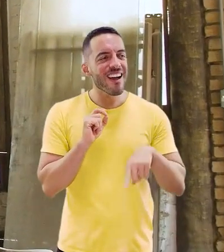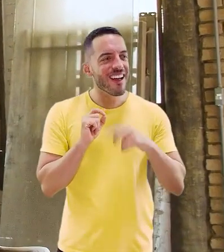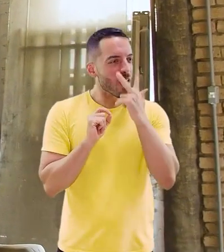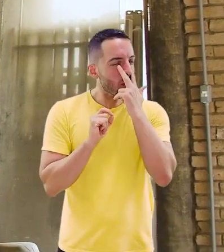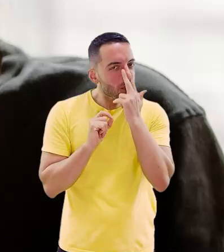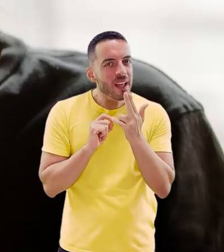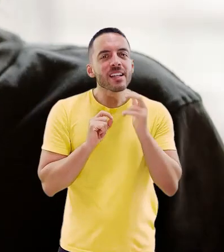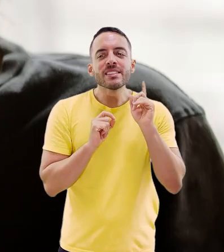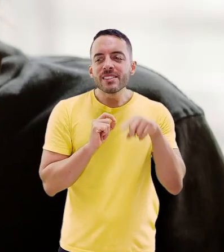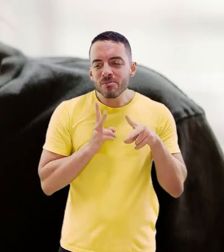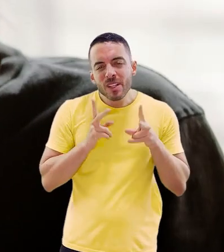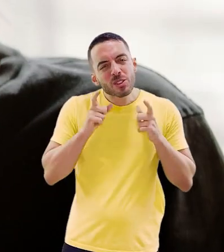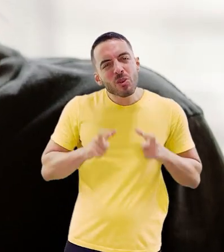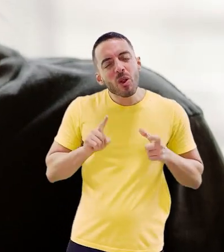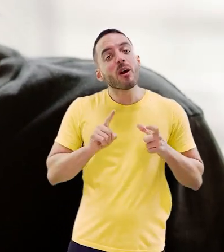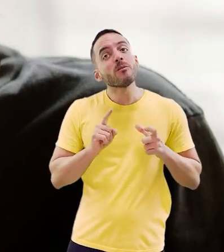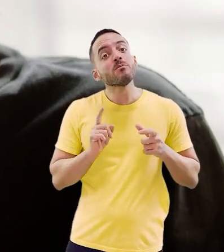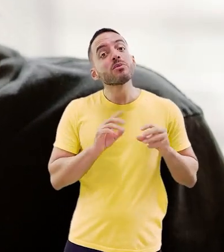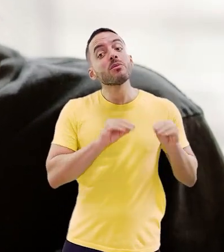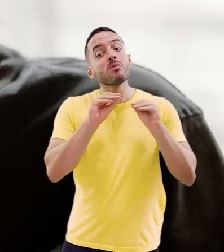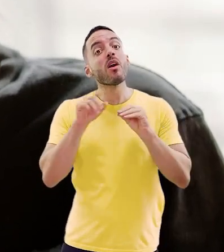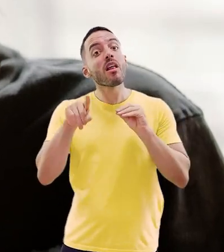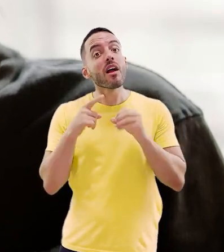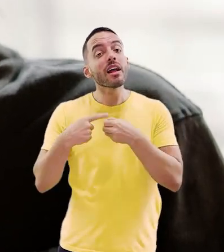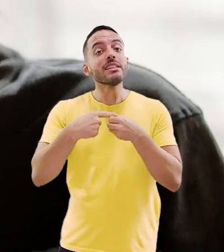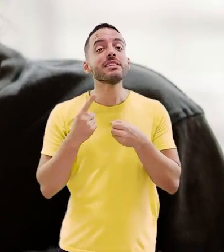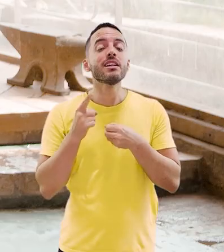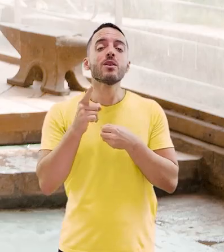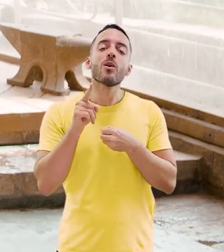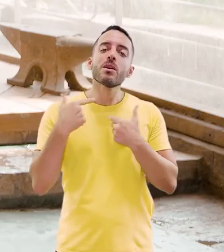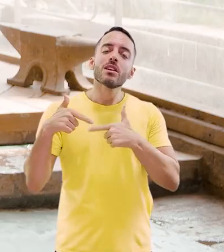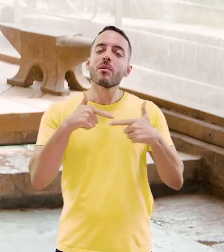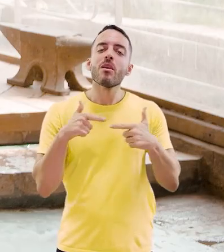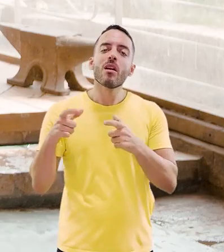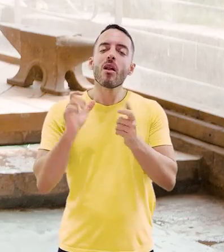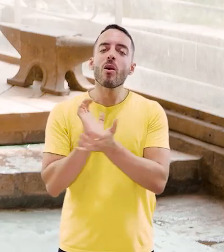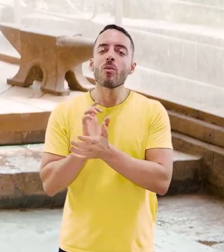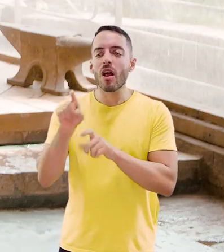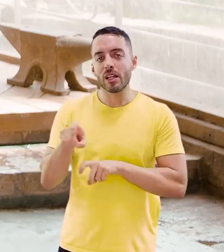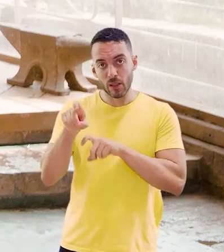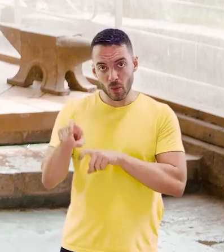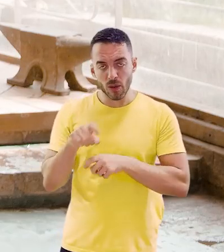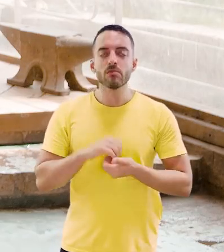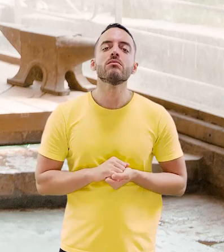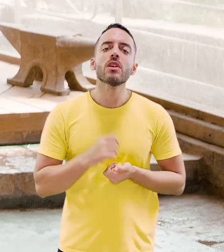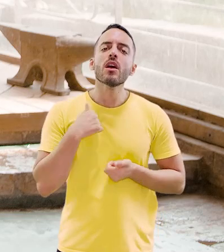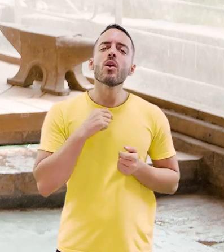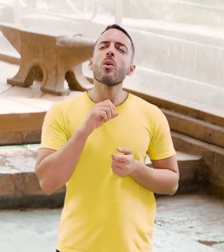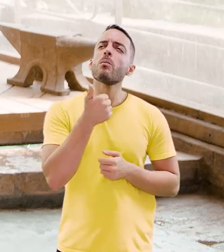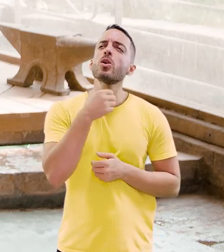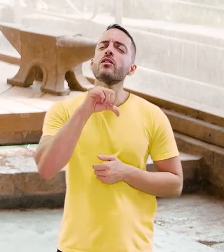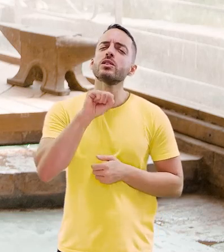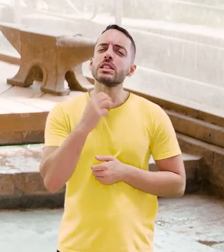né? E vim para o interior para trabalhar em comunidades agrícolas. Em 84 eu vim para cá para visitar